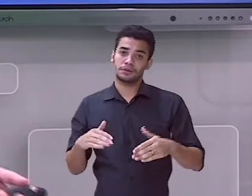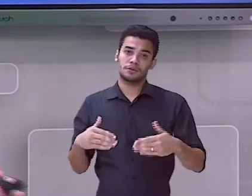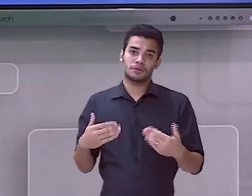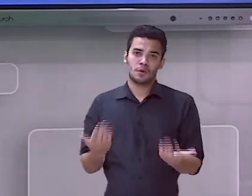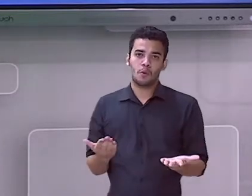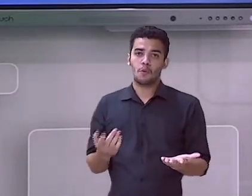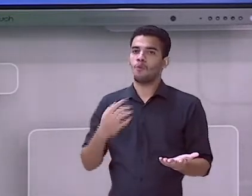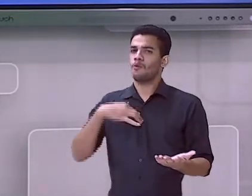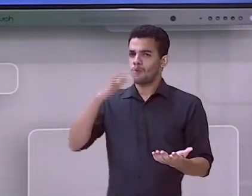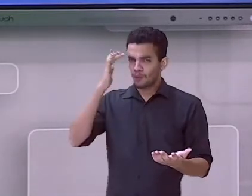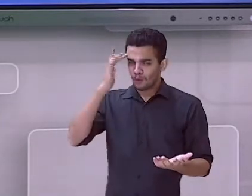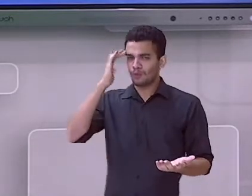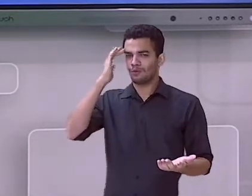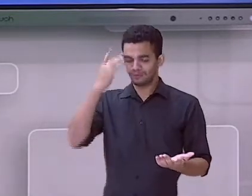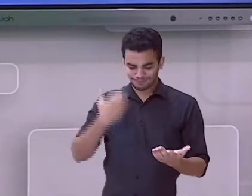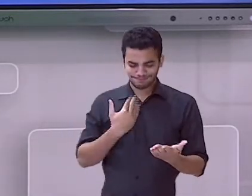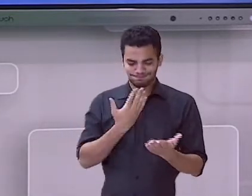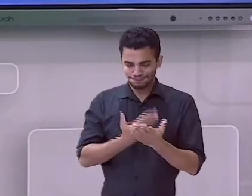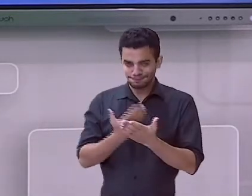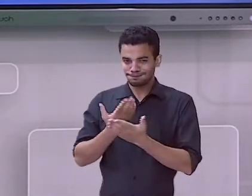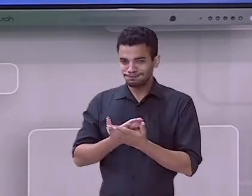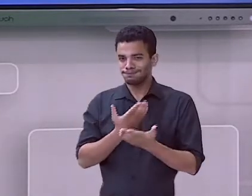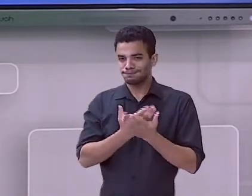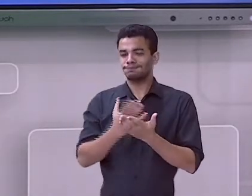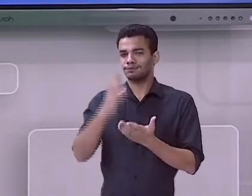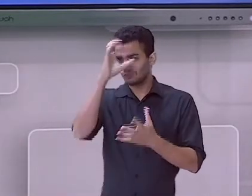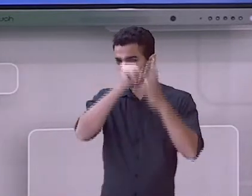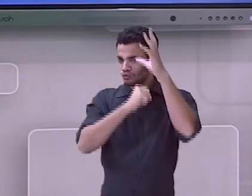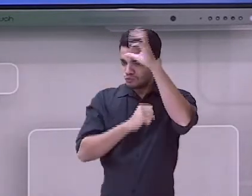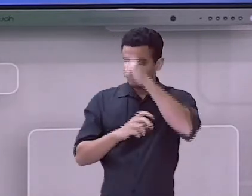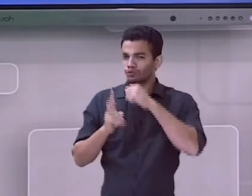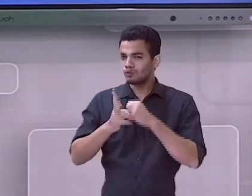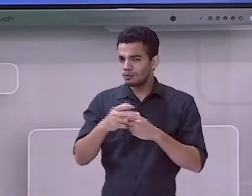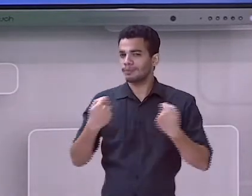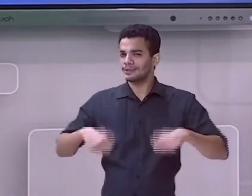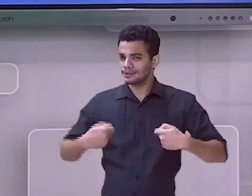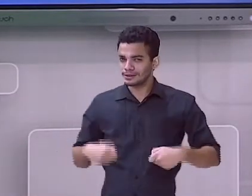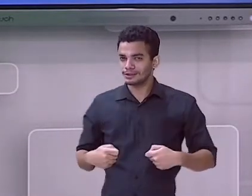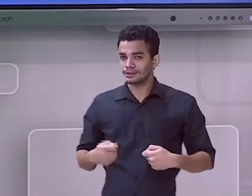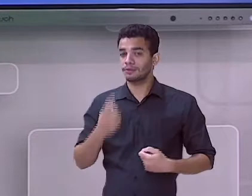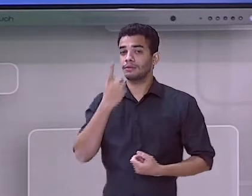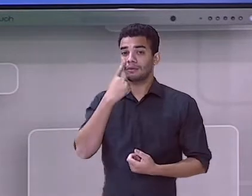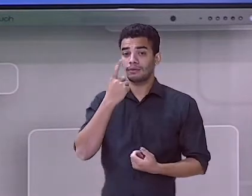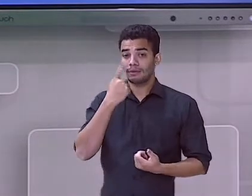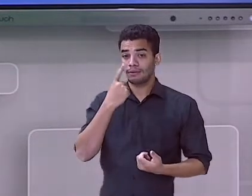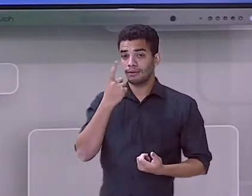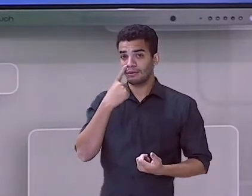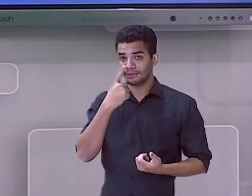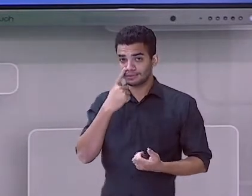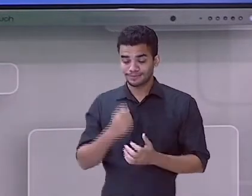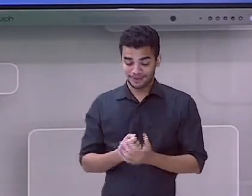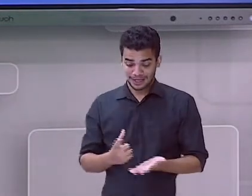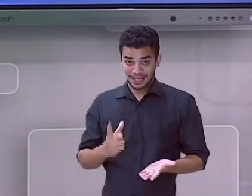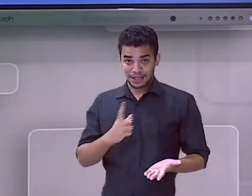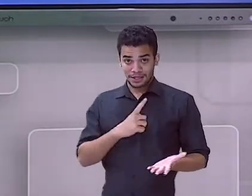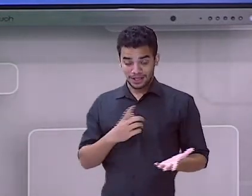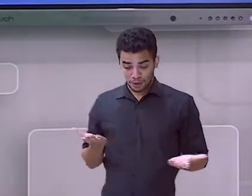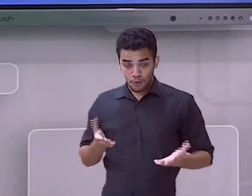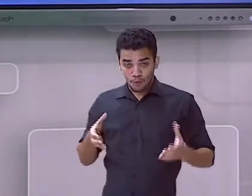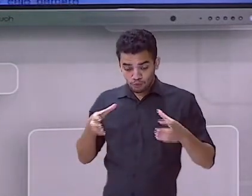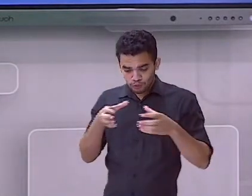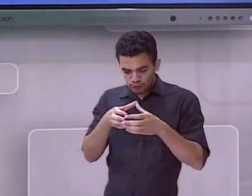aprender? Como será isso? Vamos lá? Agora vem um grupo bem